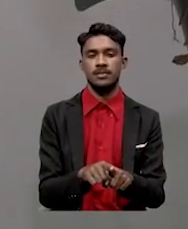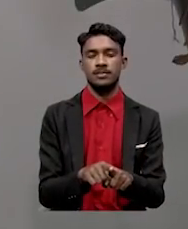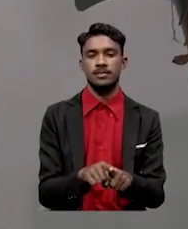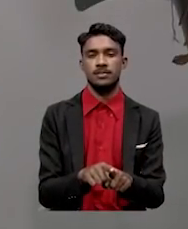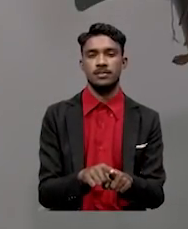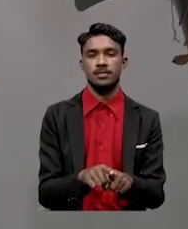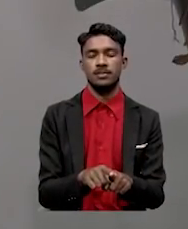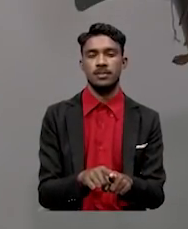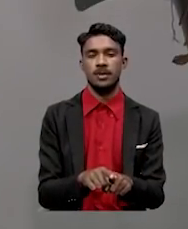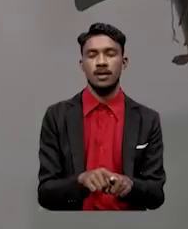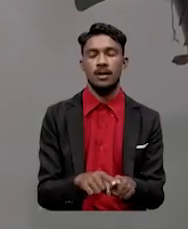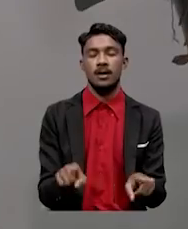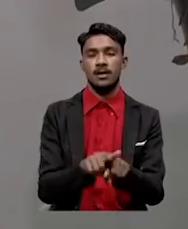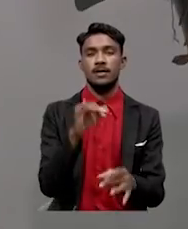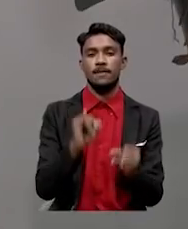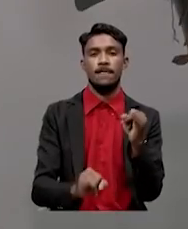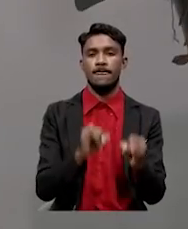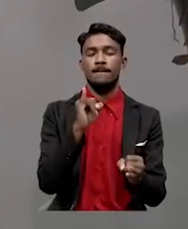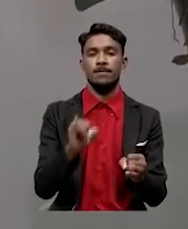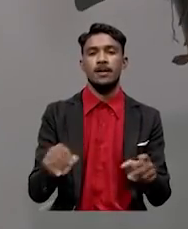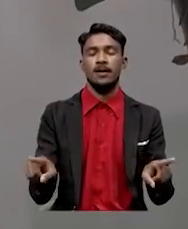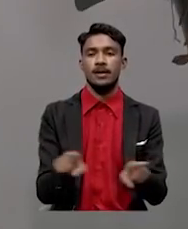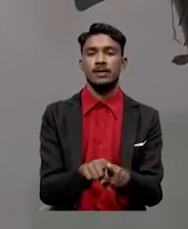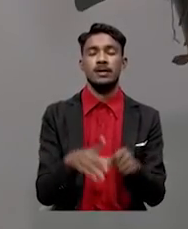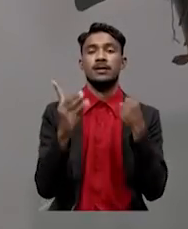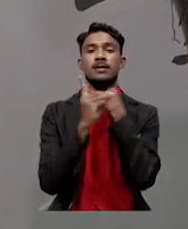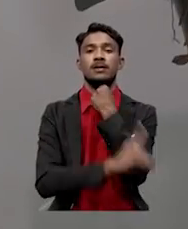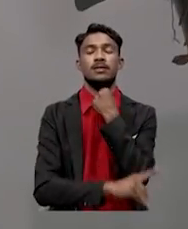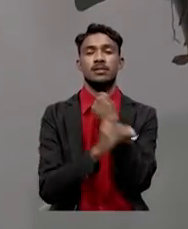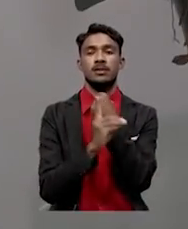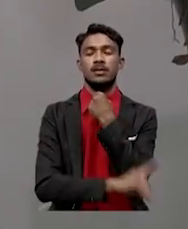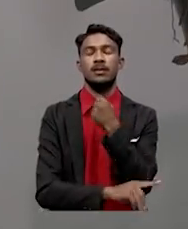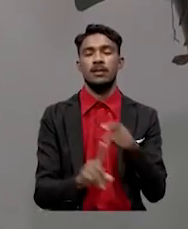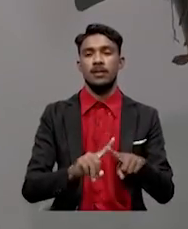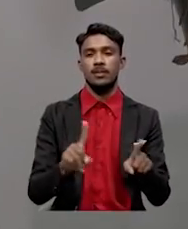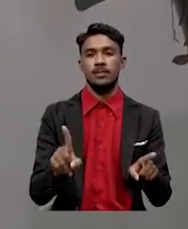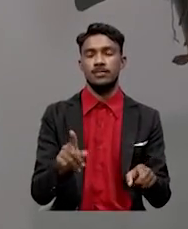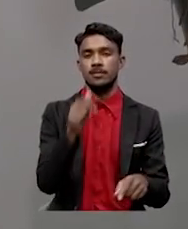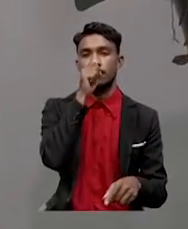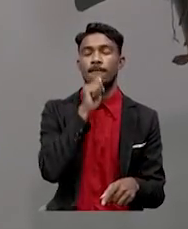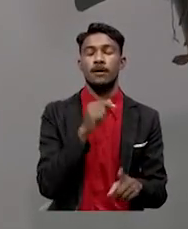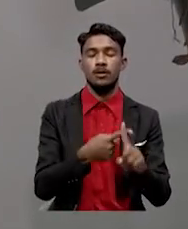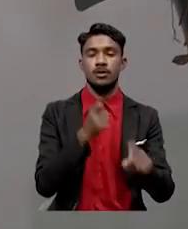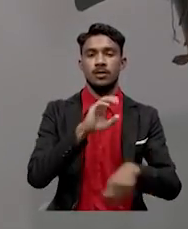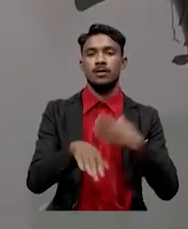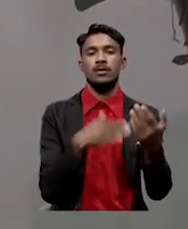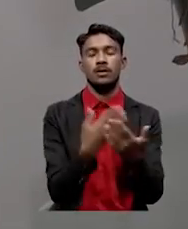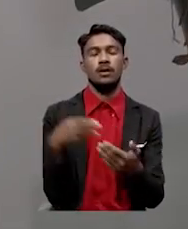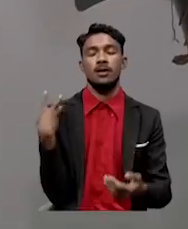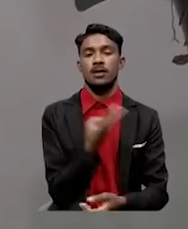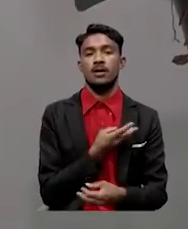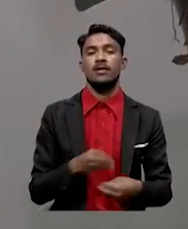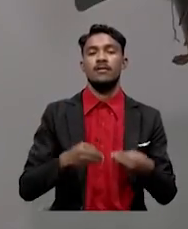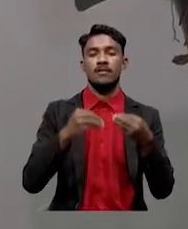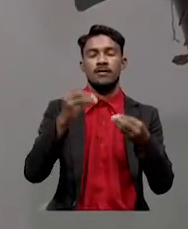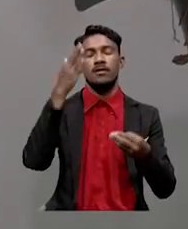mancha jurídica, né? Que está chatatucum. Indonésia, né? Chatatucum. Mancha jurídica. Então, o que você pode fazer? Isso é forra, não é? Então, se há um